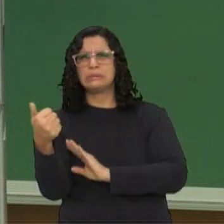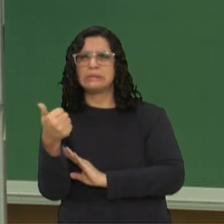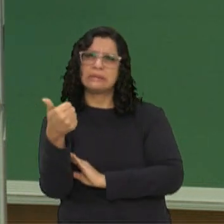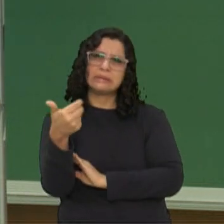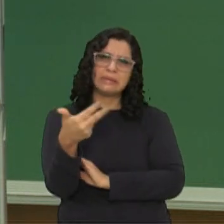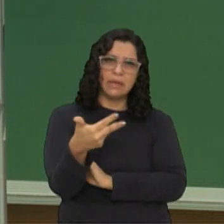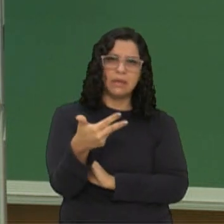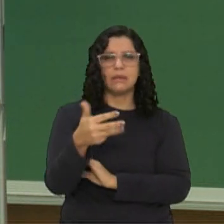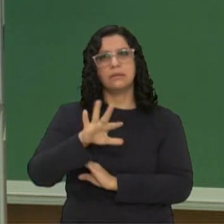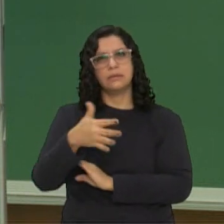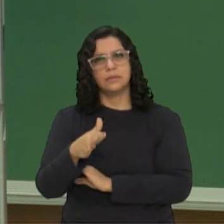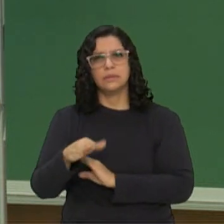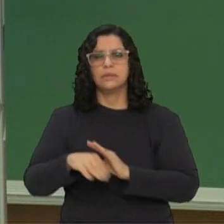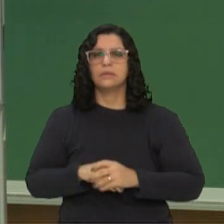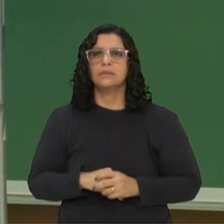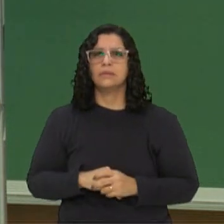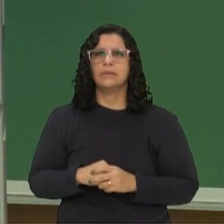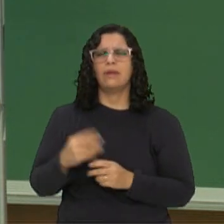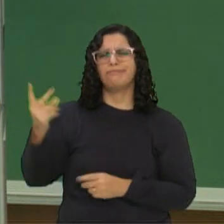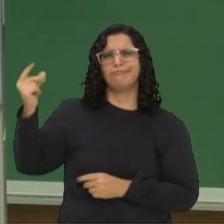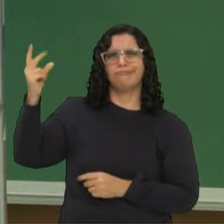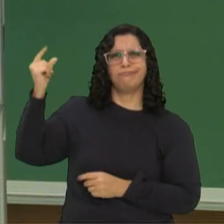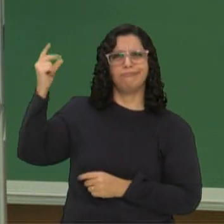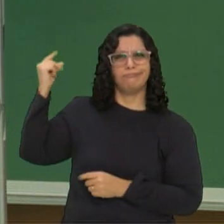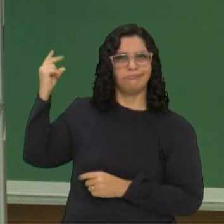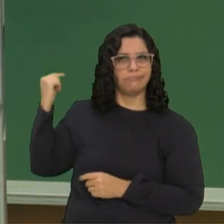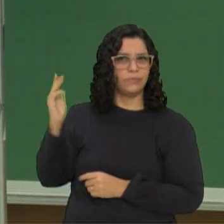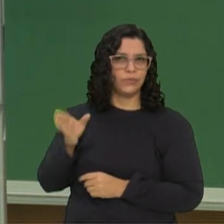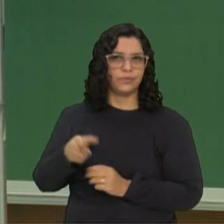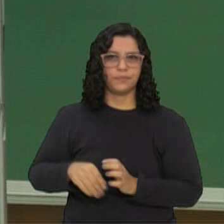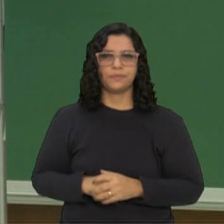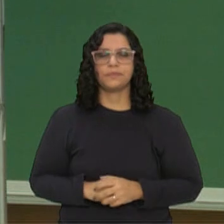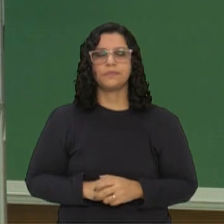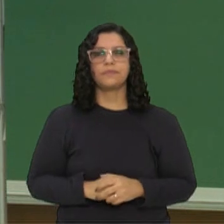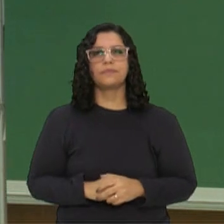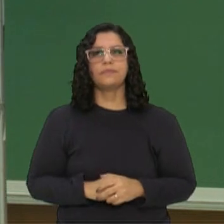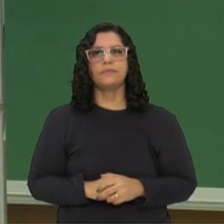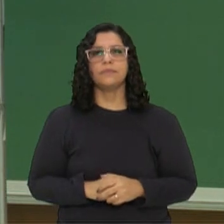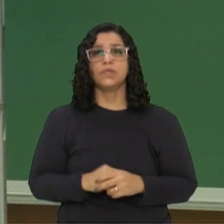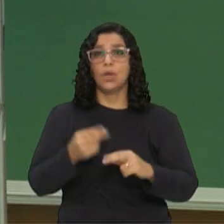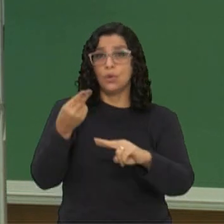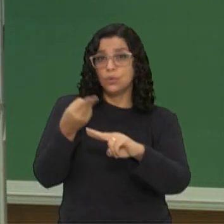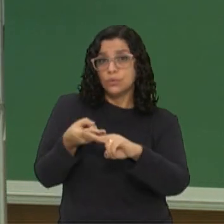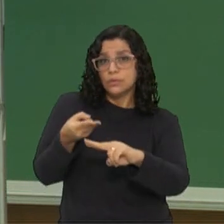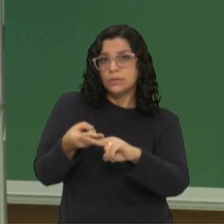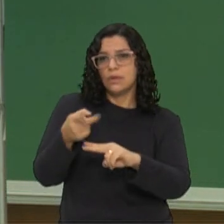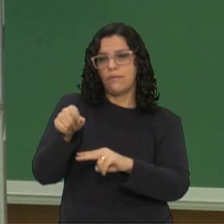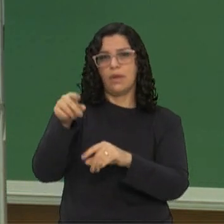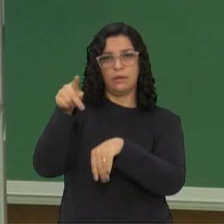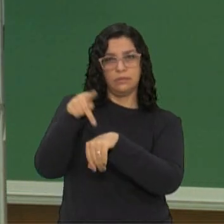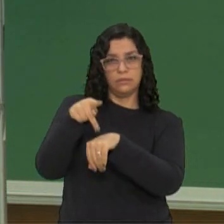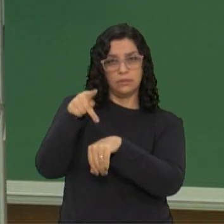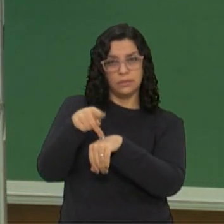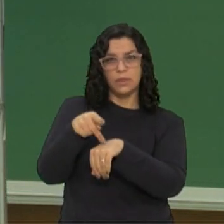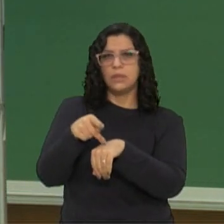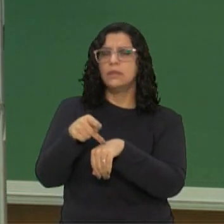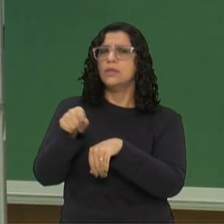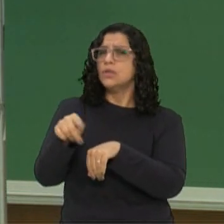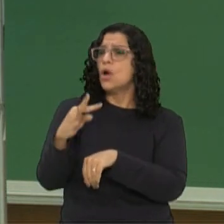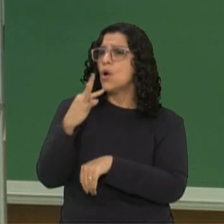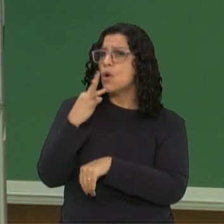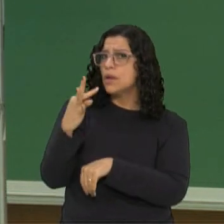vem da antiguidade, já, né? Que já utilizavam essa pedra, já